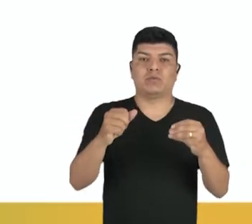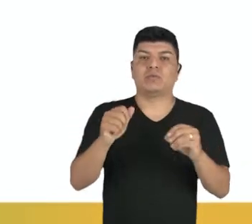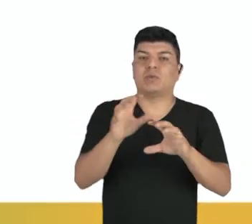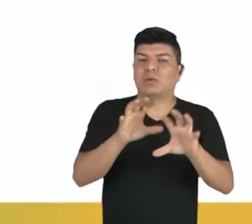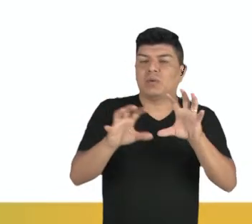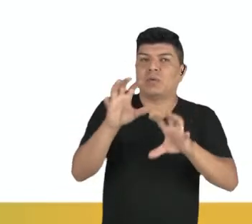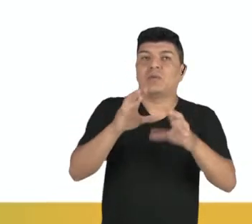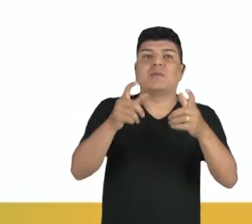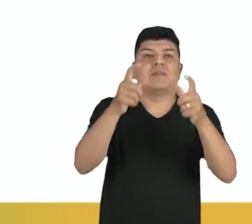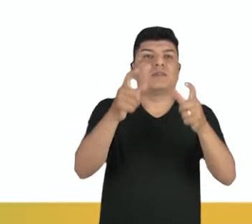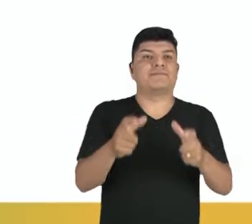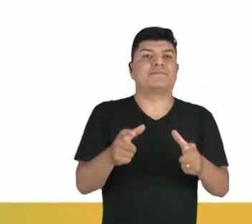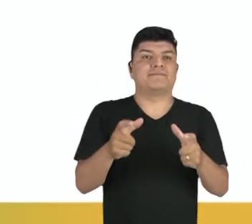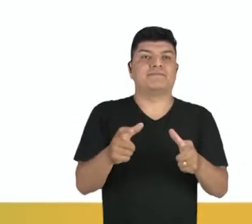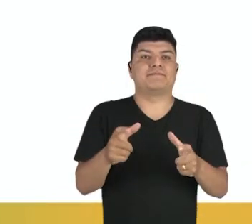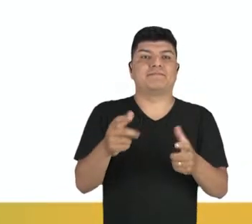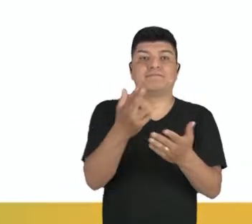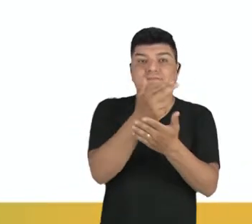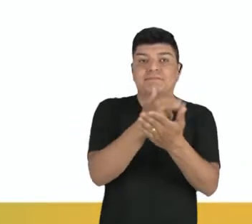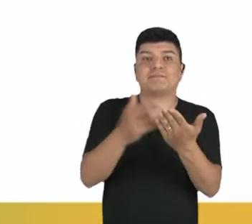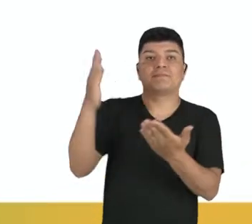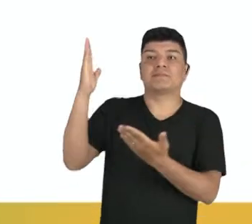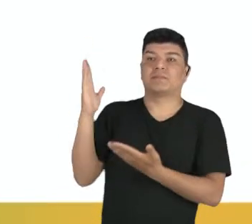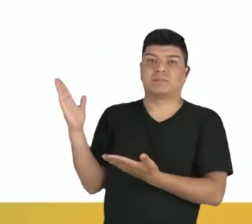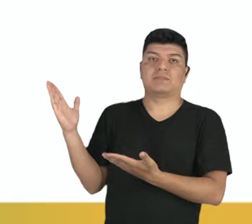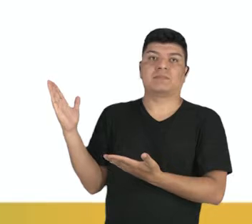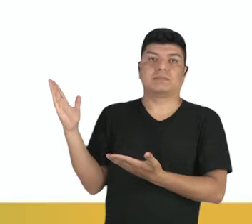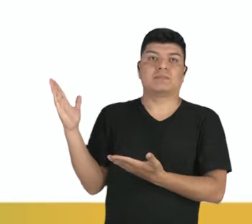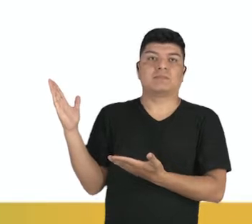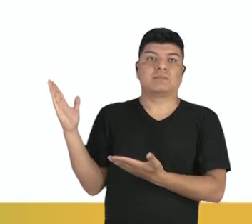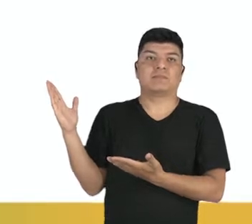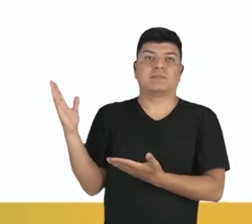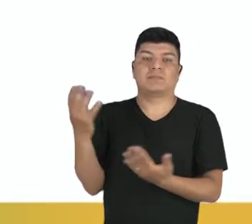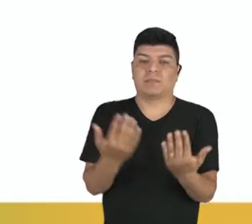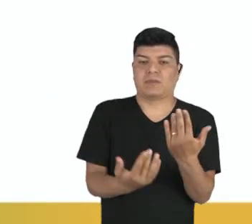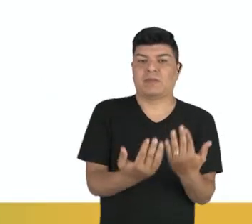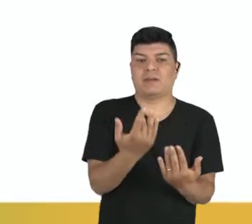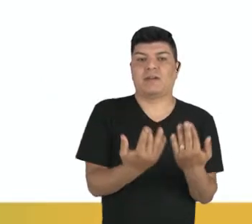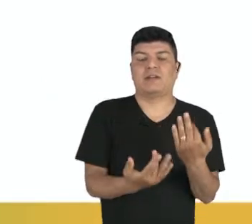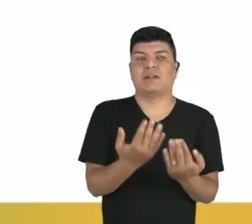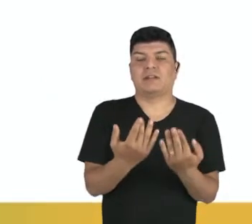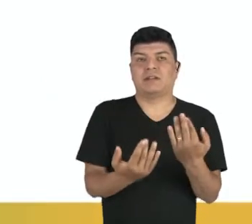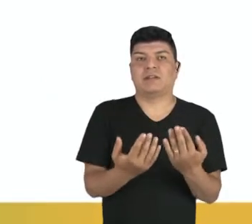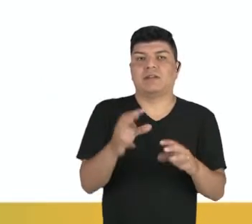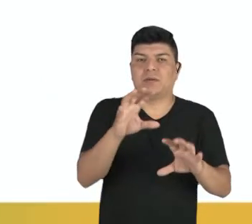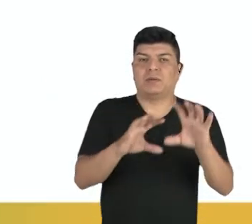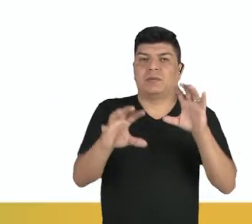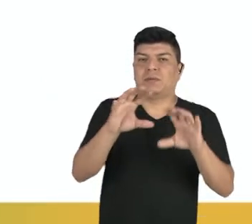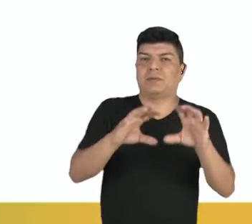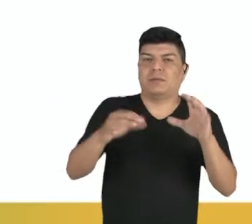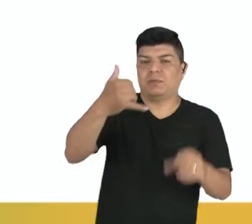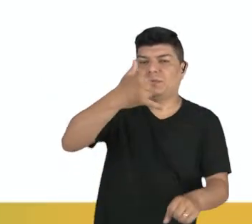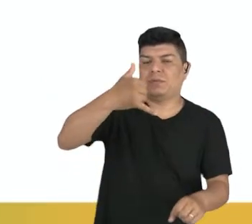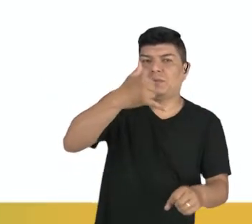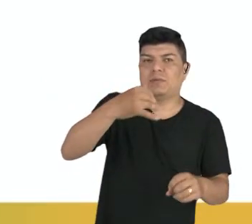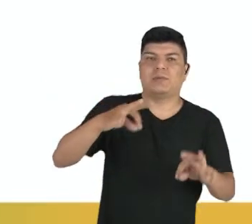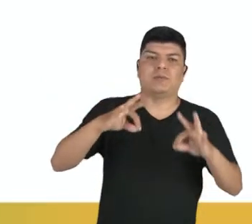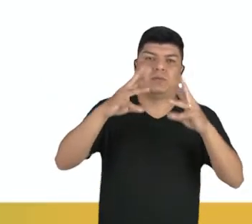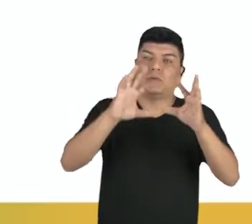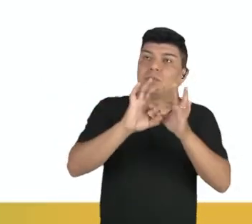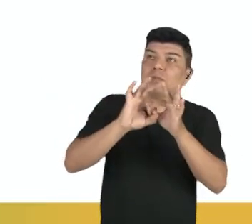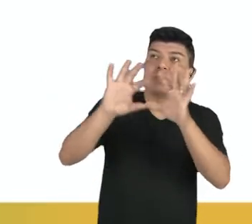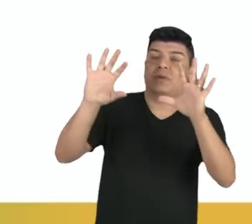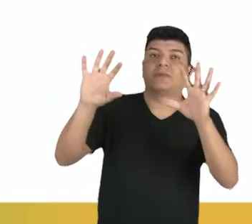que vêm da onde, conforme o desenho está mostrando, vêm das indústrias, da queima de combustíveis fósseis também, que todos vão para o